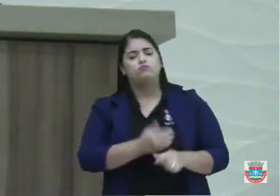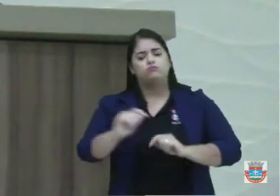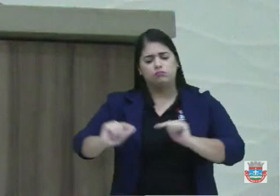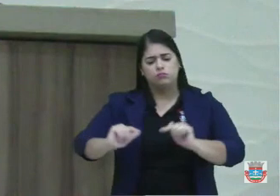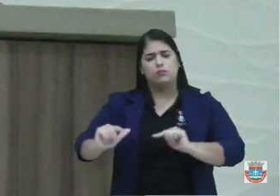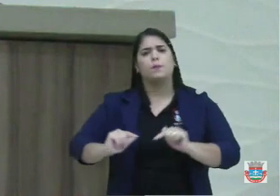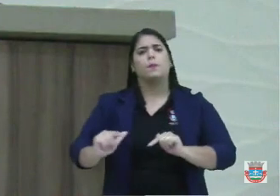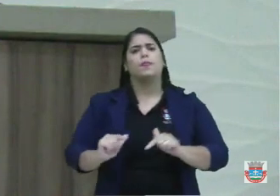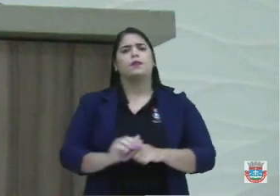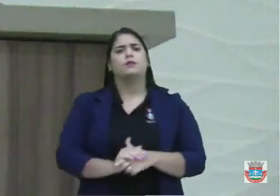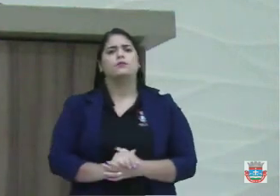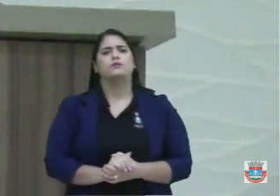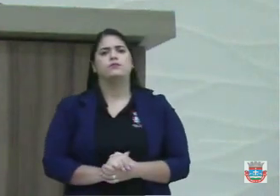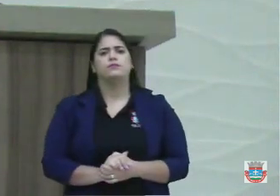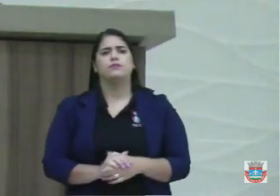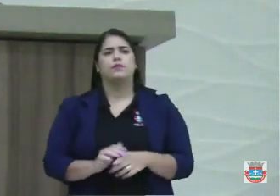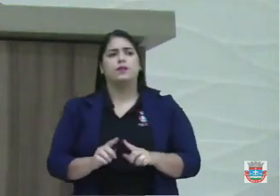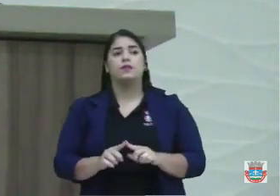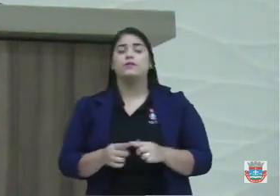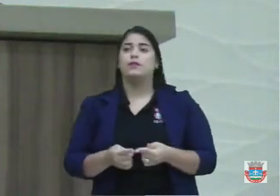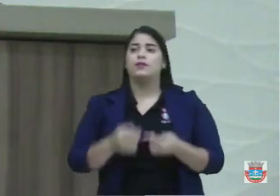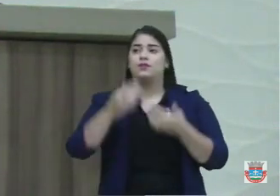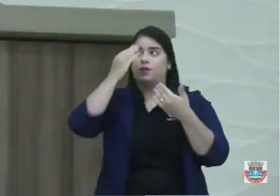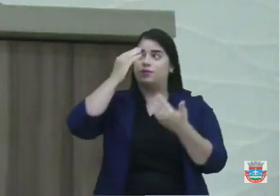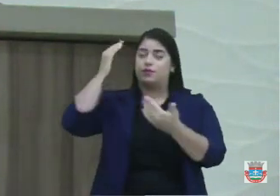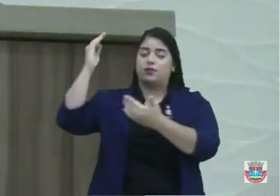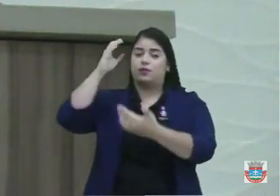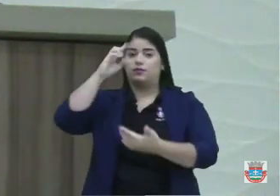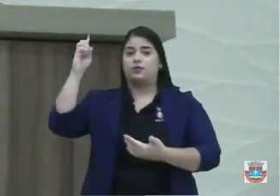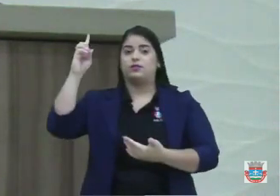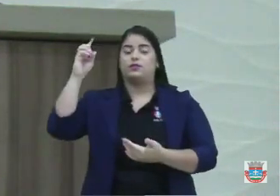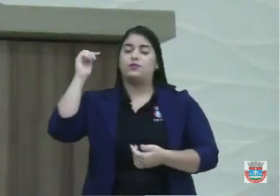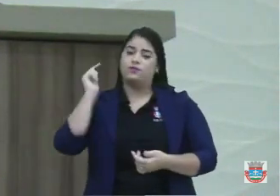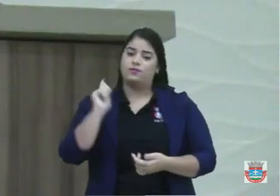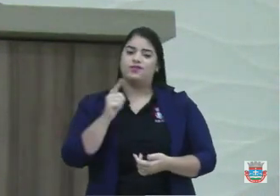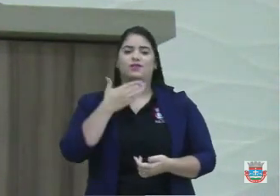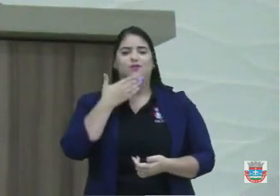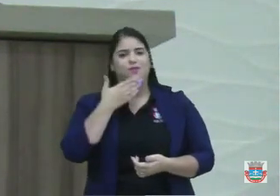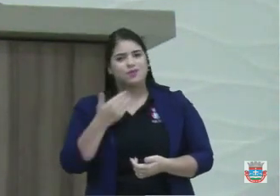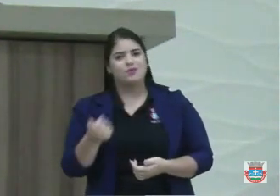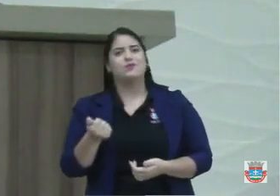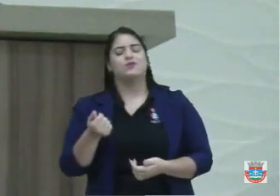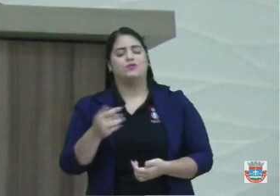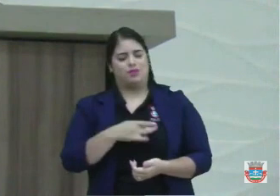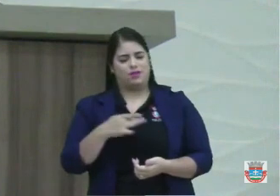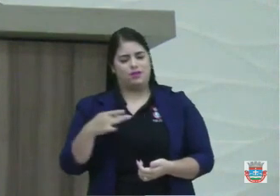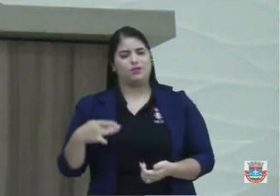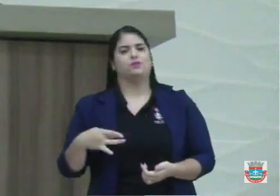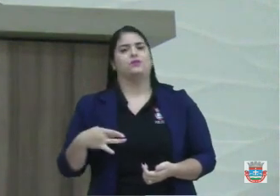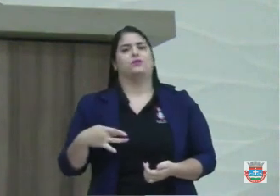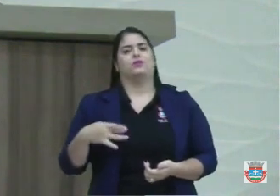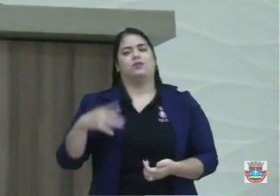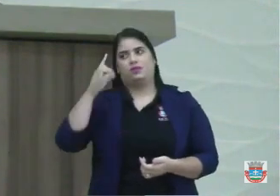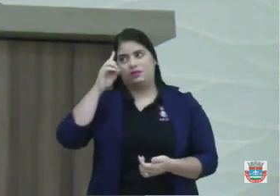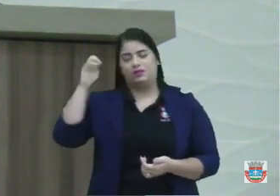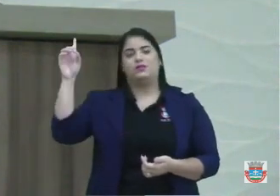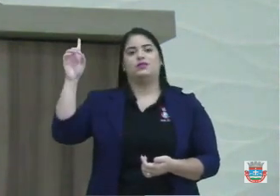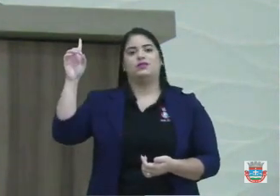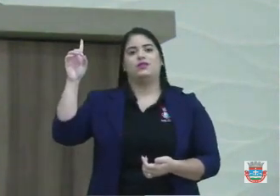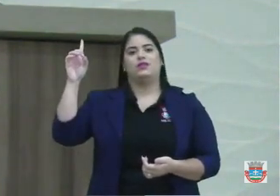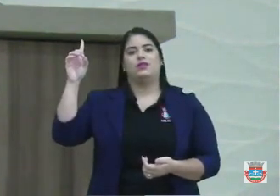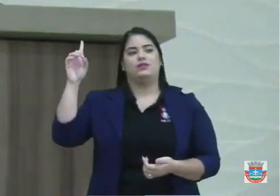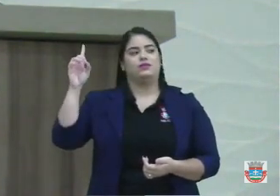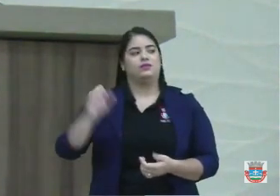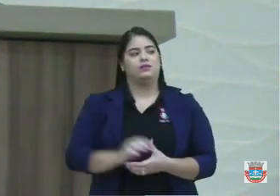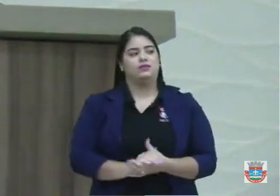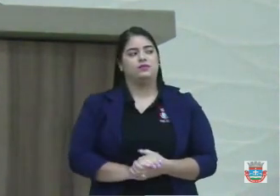Mas com a graça de Deus, ela está bem melhor. E Deus está fazendo milagre na